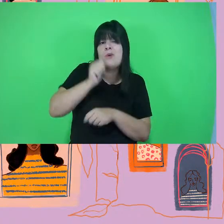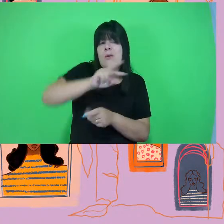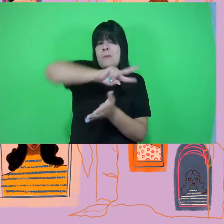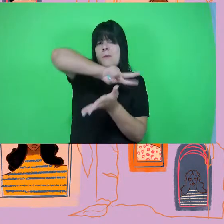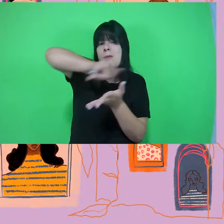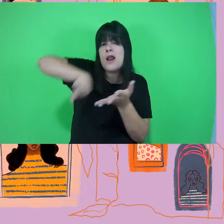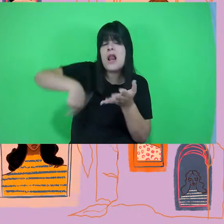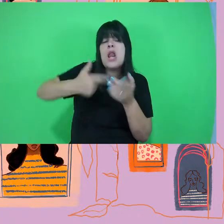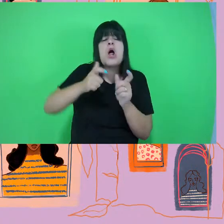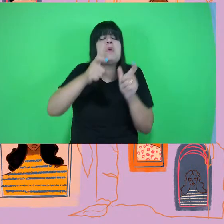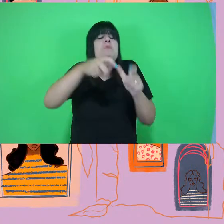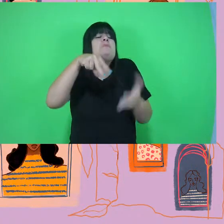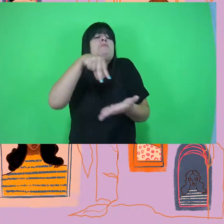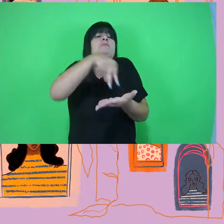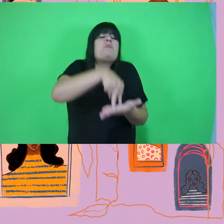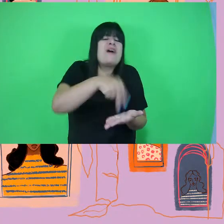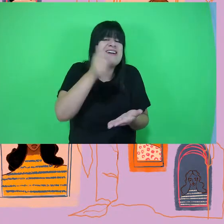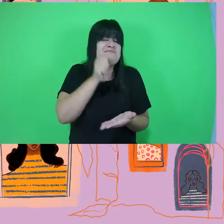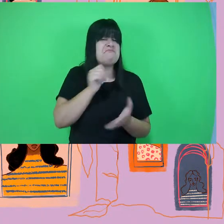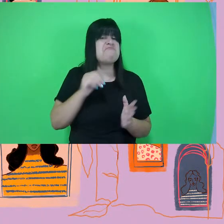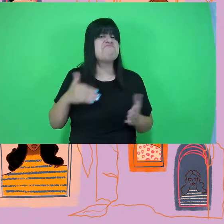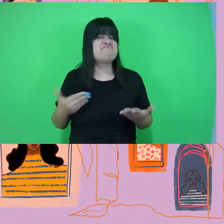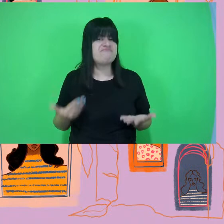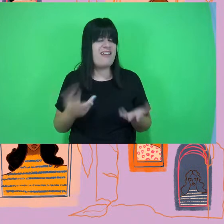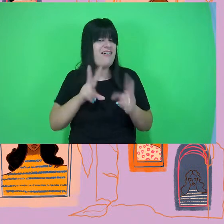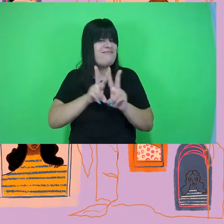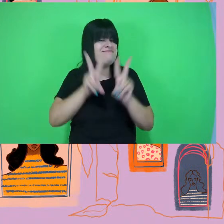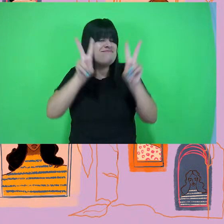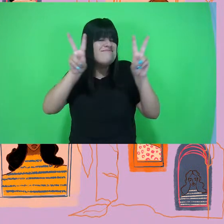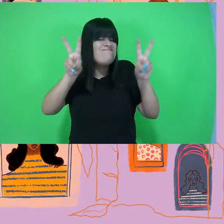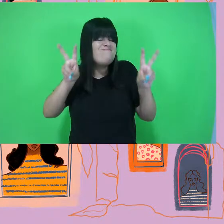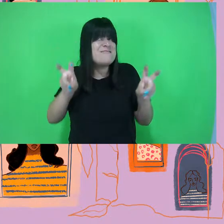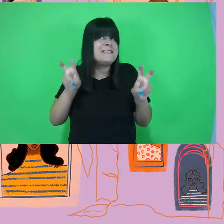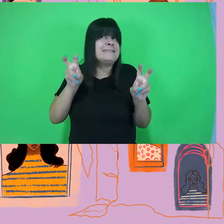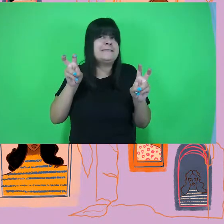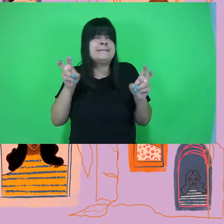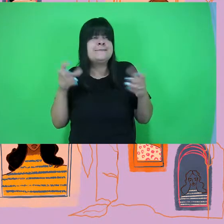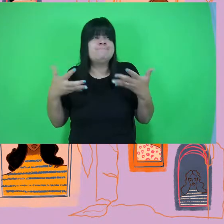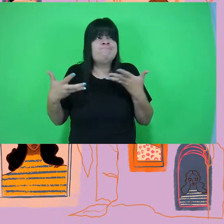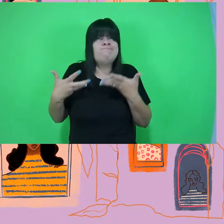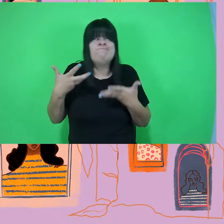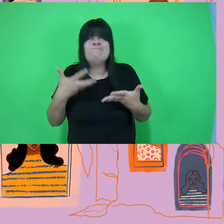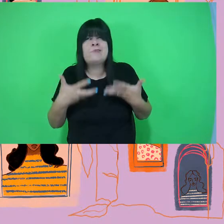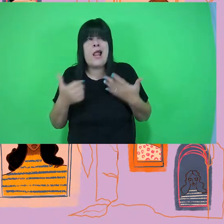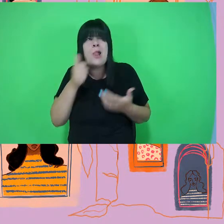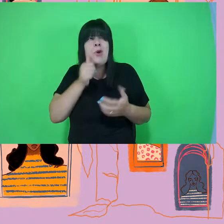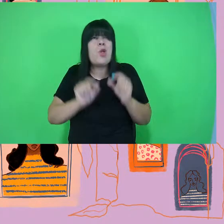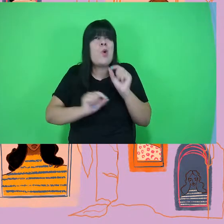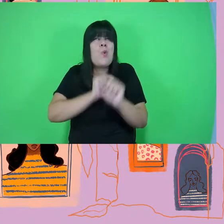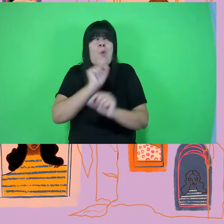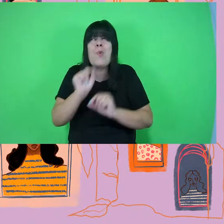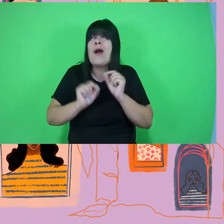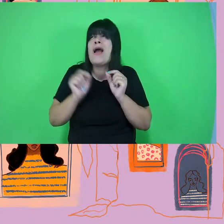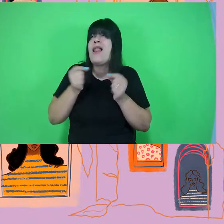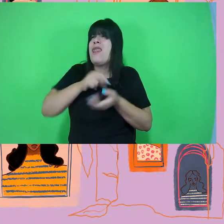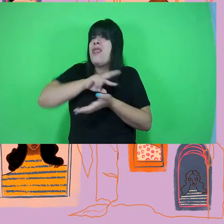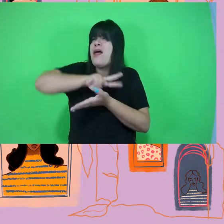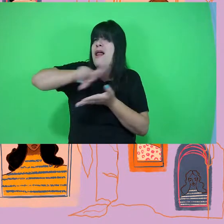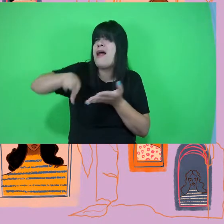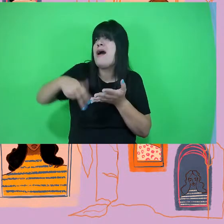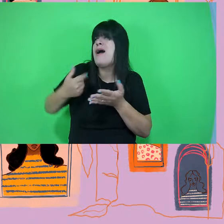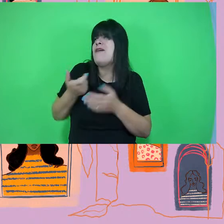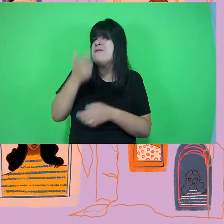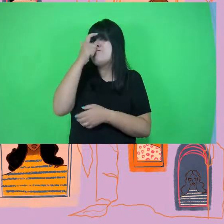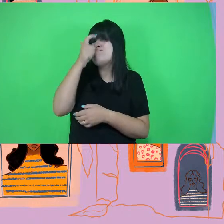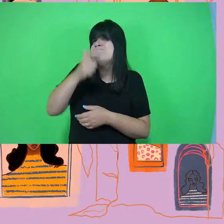né? Lugar de mulher. Um tema que nos provoca a pensar sobre o que é ser mulher, sobre as diversas formas de ser e